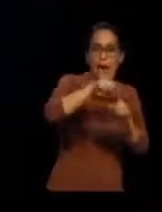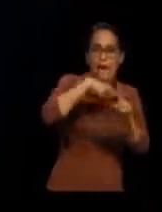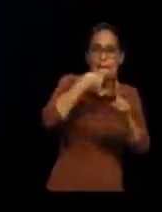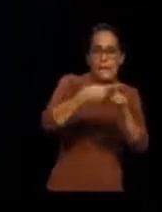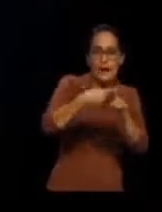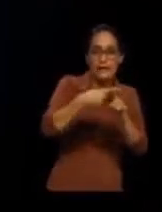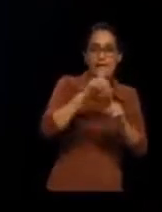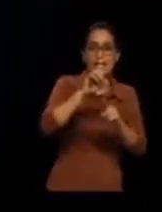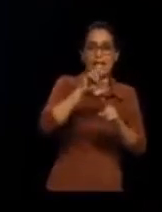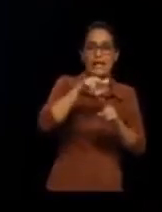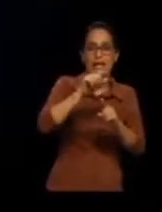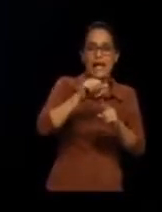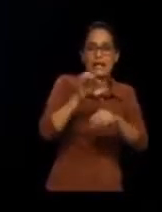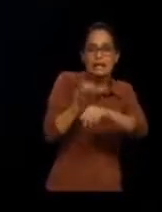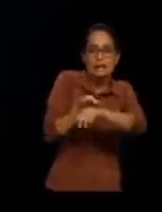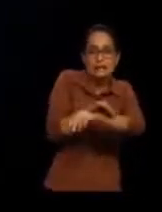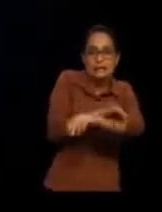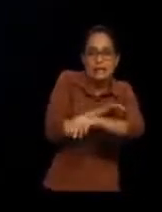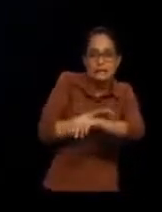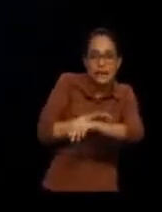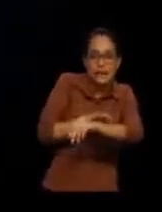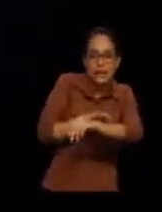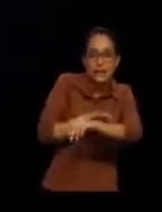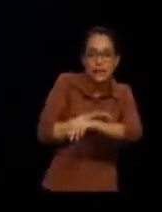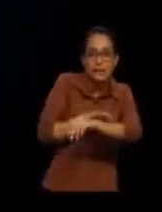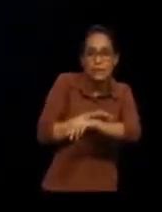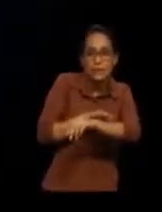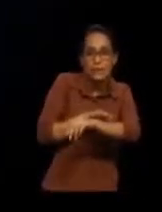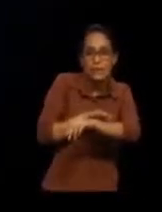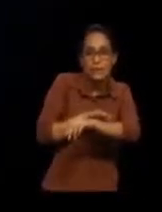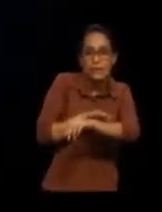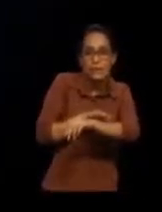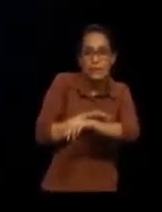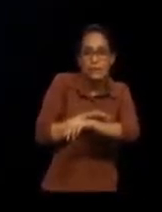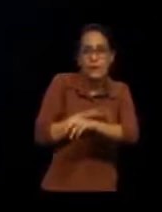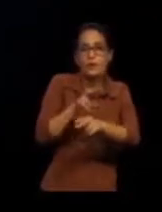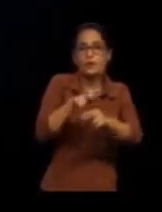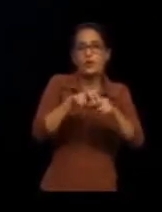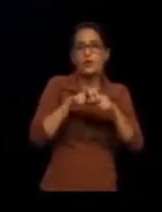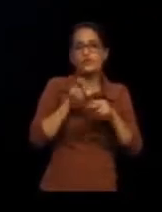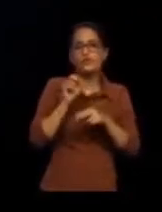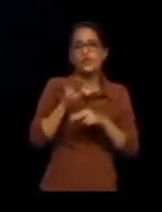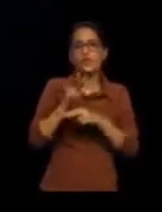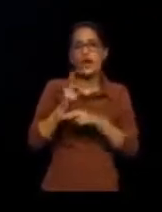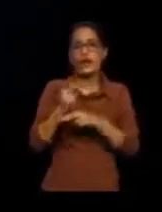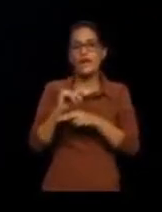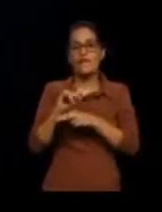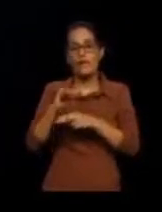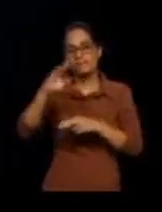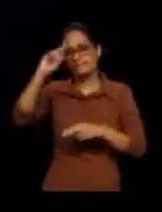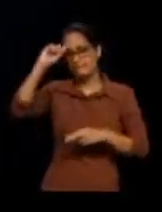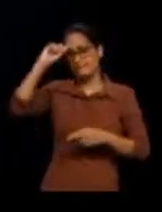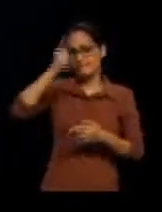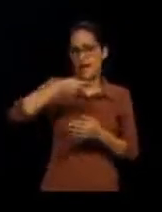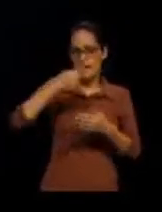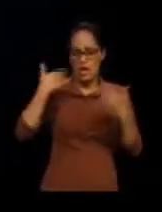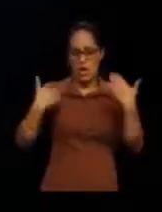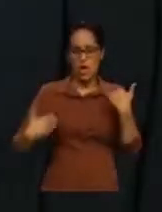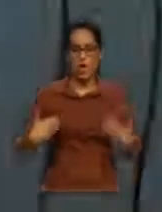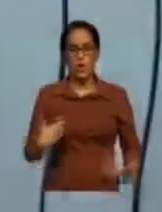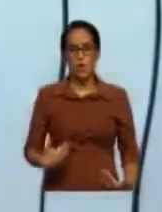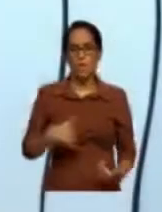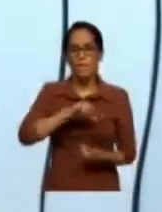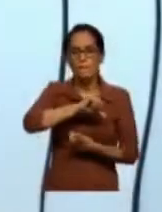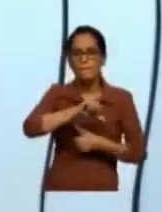DNA da célula. Com isso, o vírus está no comando. A célula ela passa a produzir material